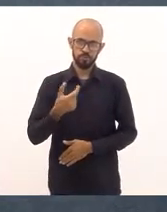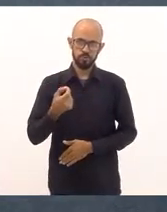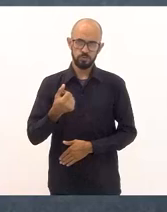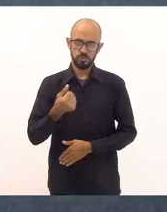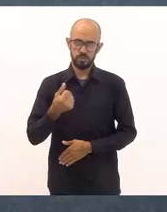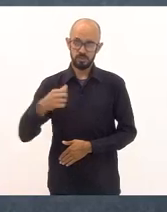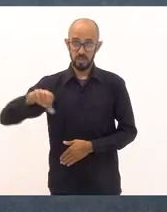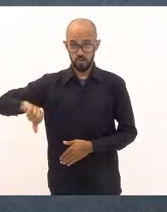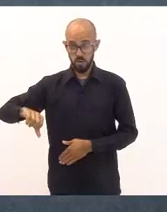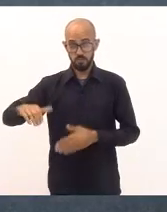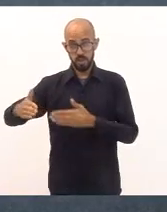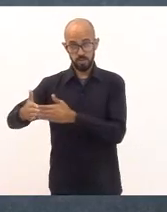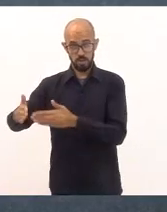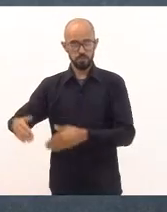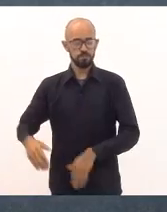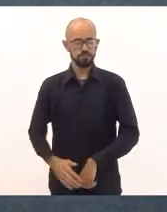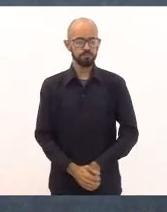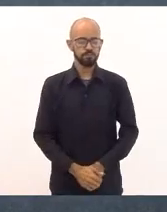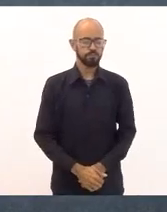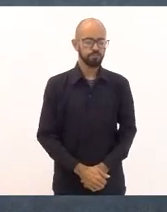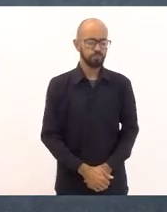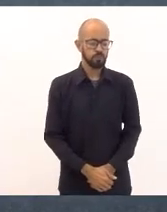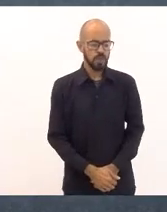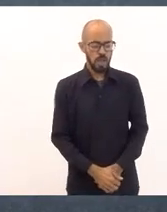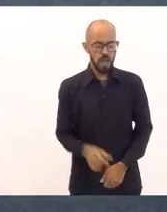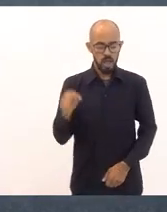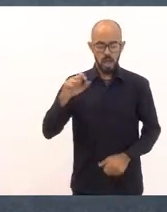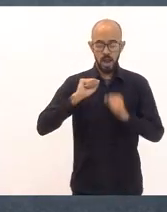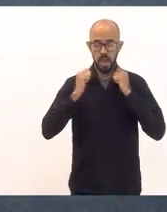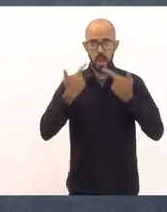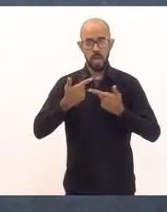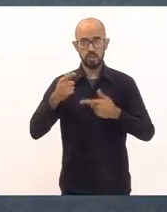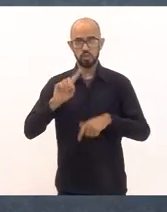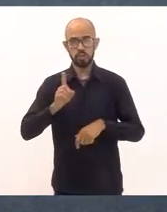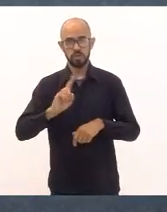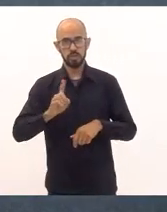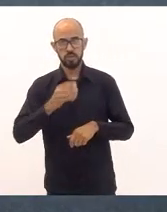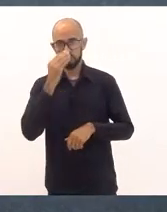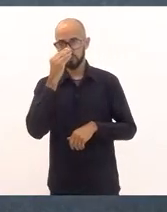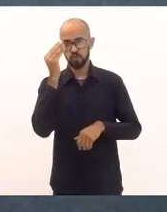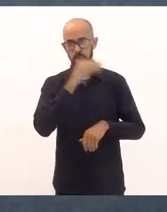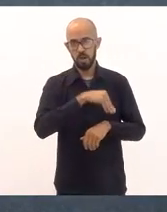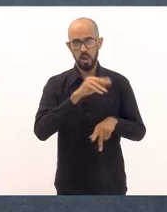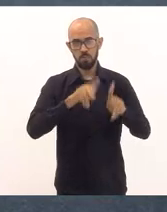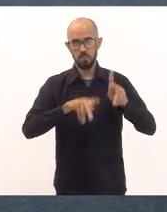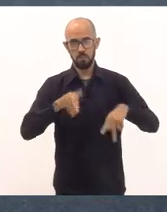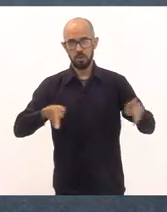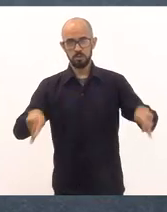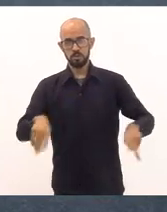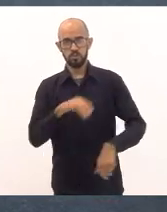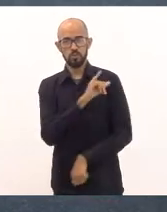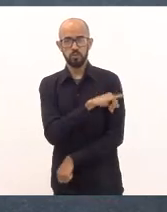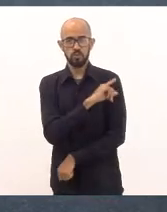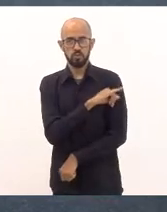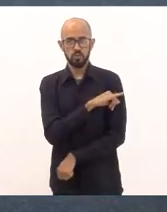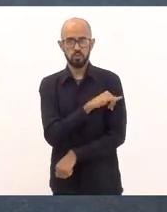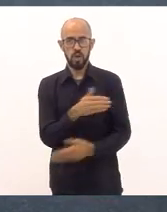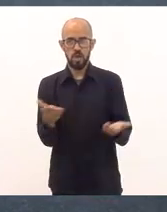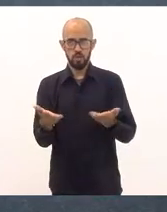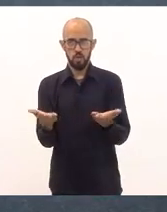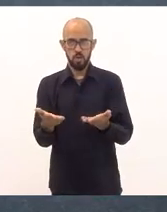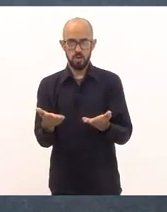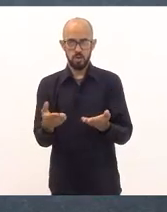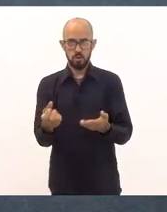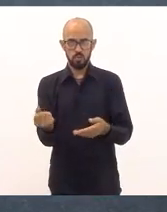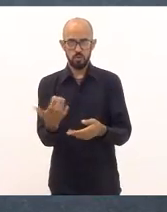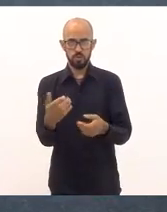19. Essa casa aqui não faltou ao povo do Estado do Rio de Janeiro. Agora, quando a gente